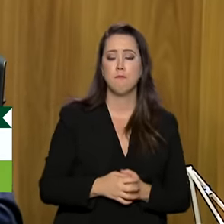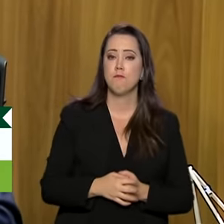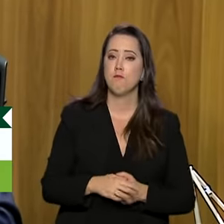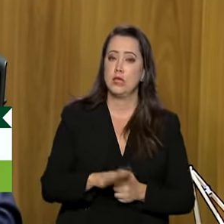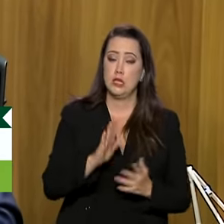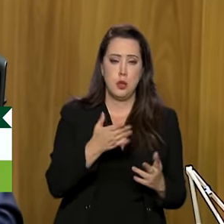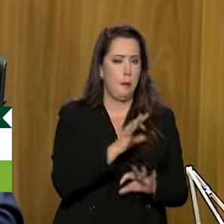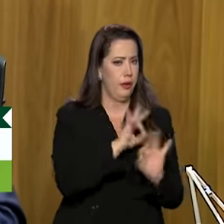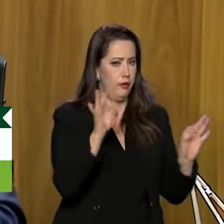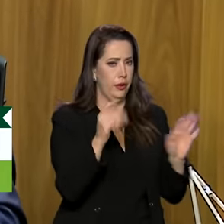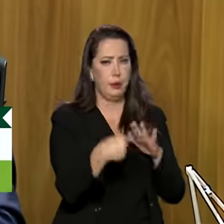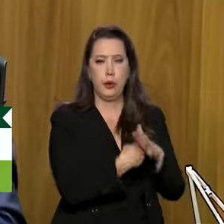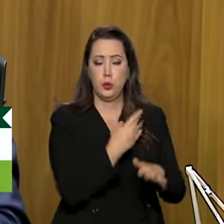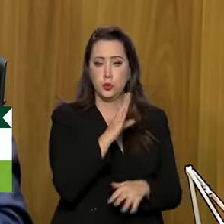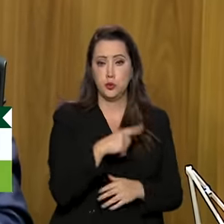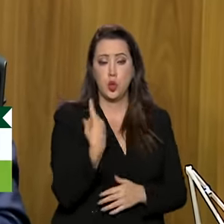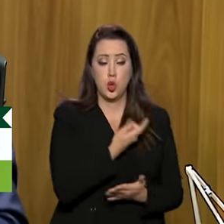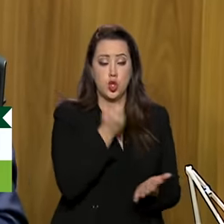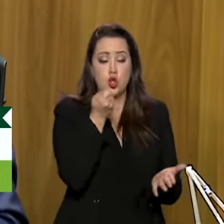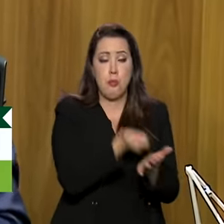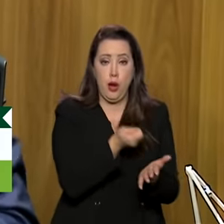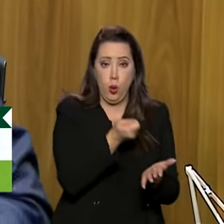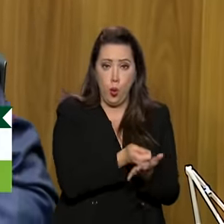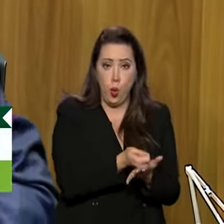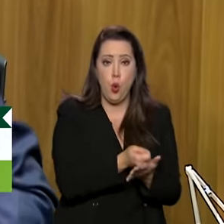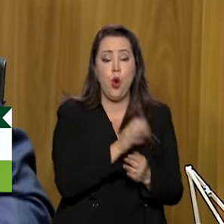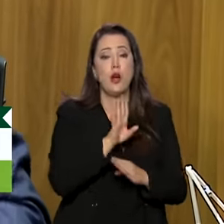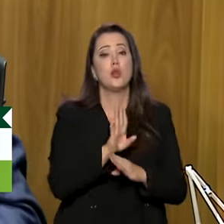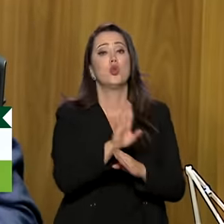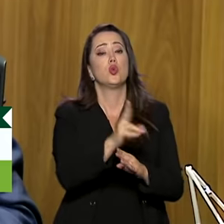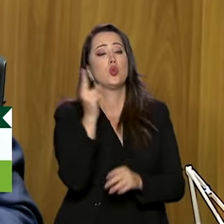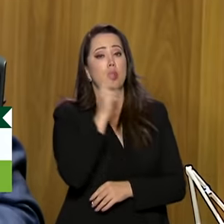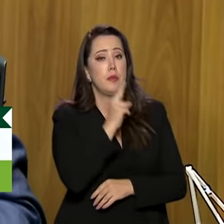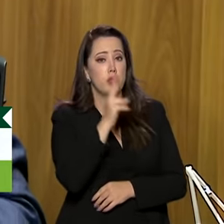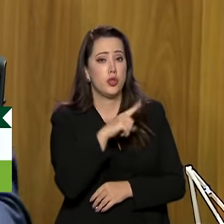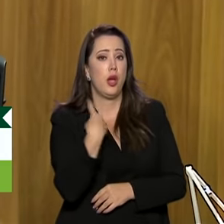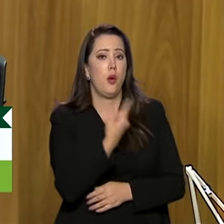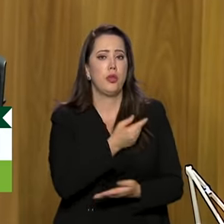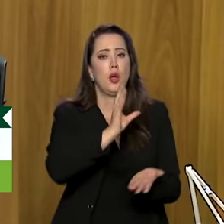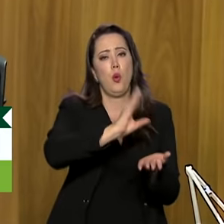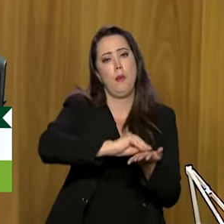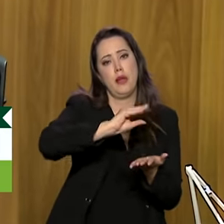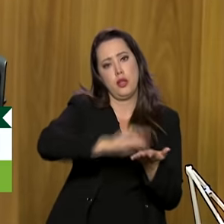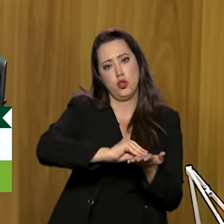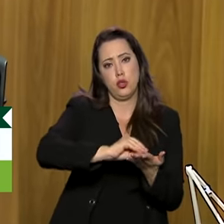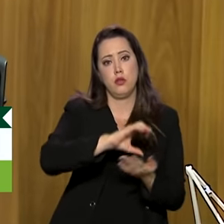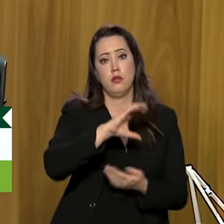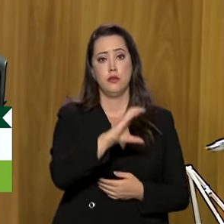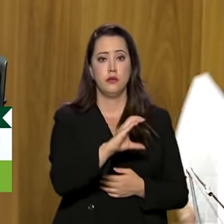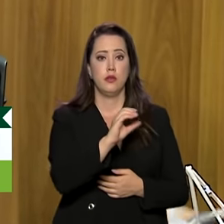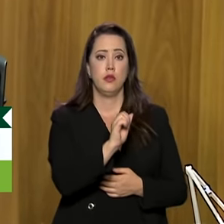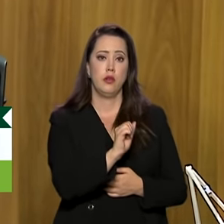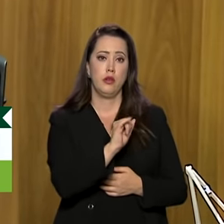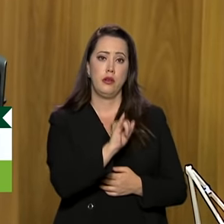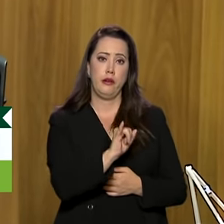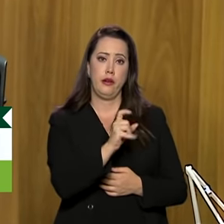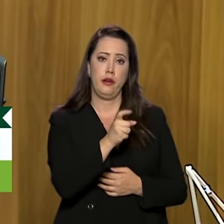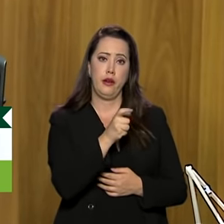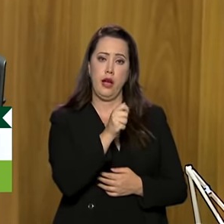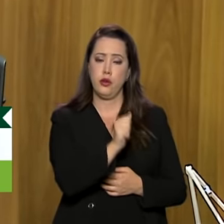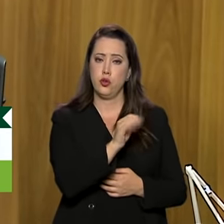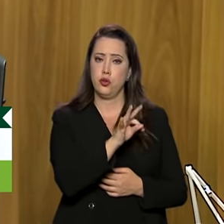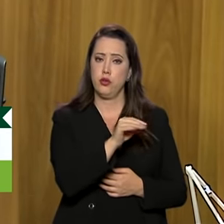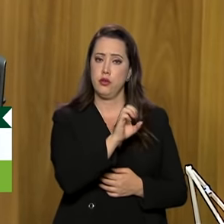auxílio emergencial nós temos o que se chamar caixa tem que é o banco digital da Caixa